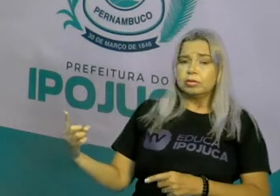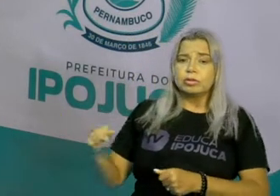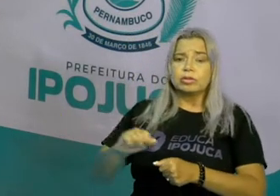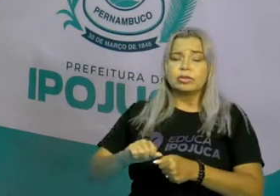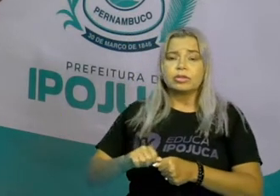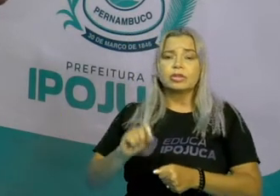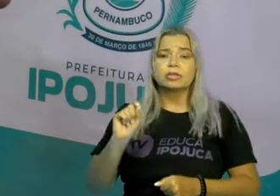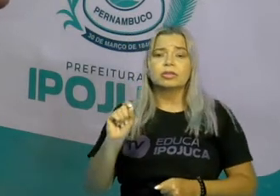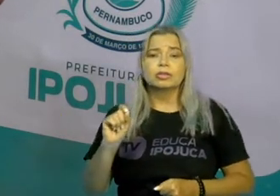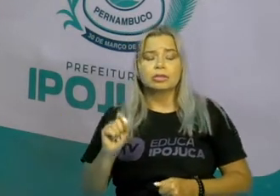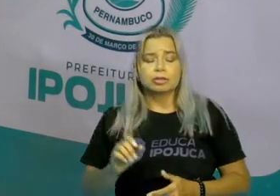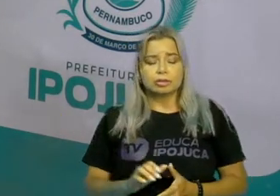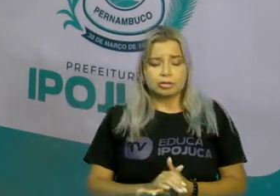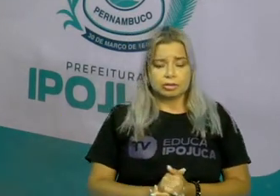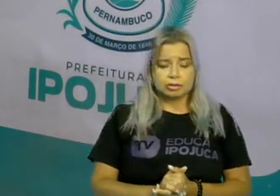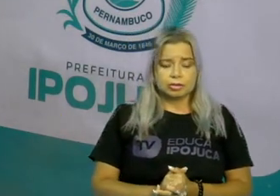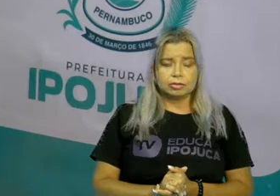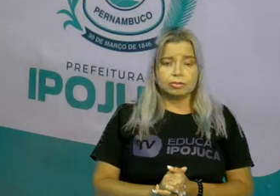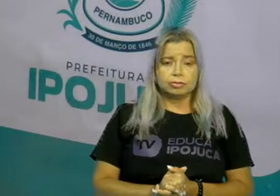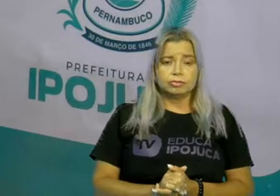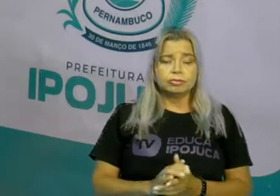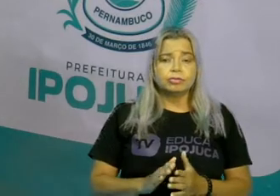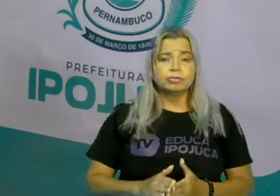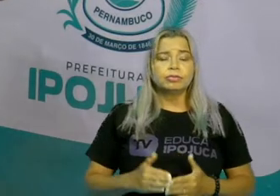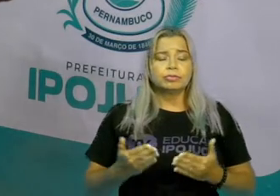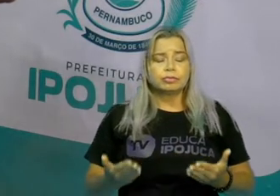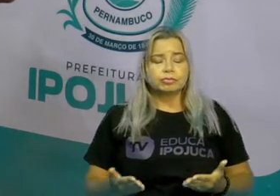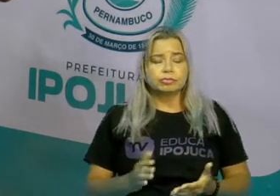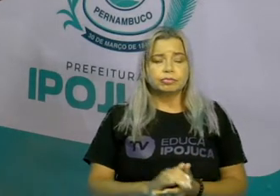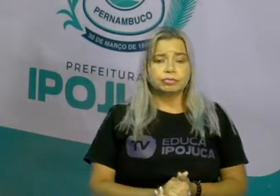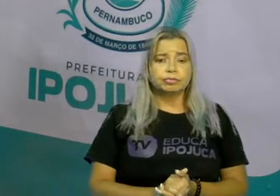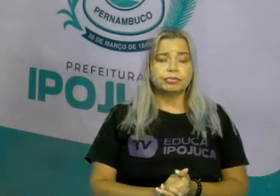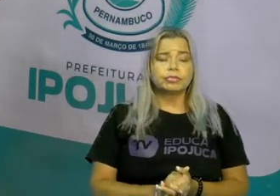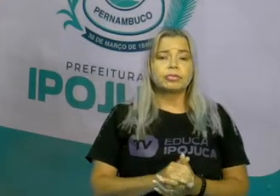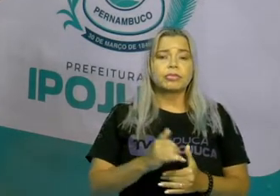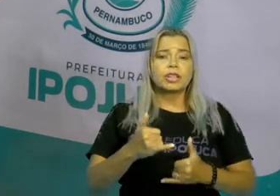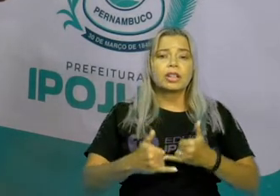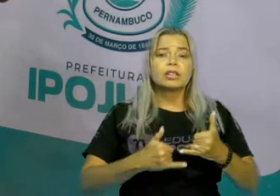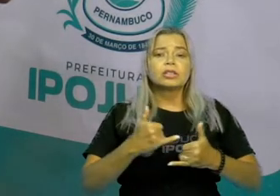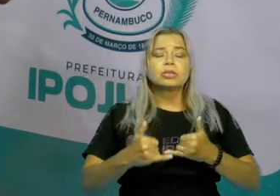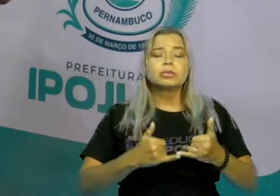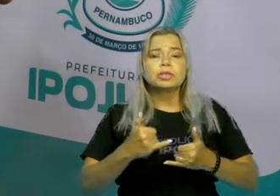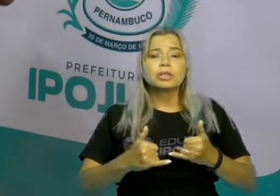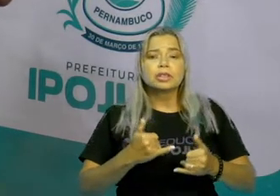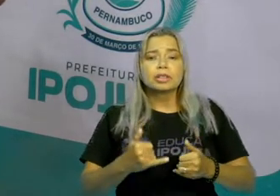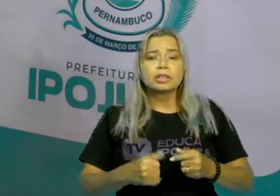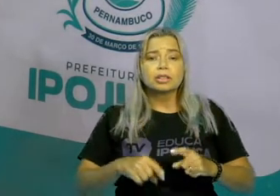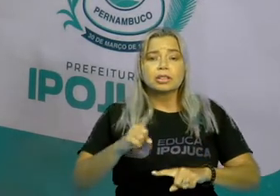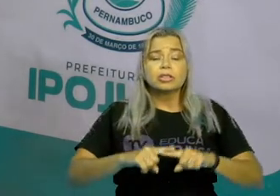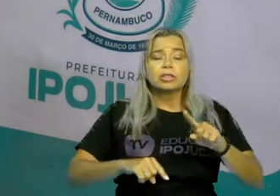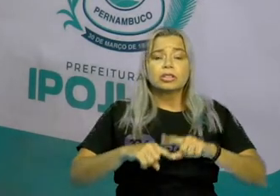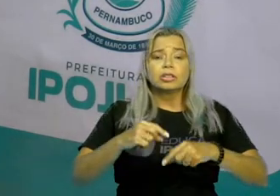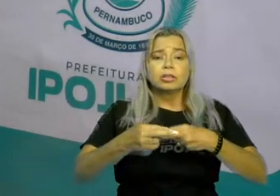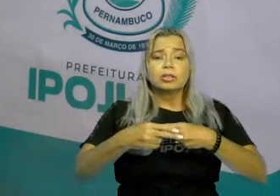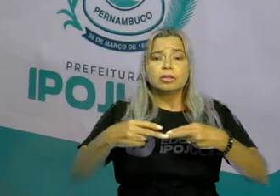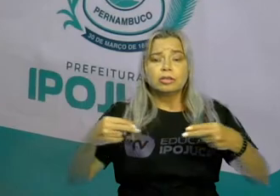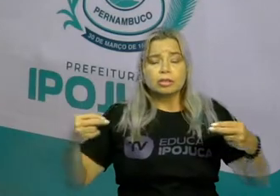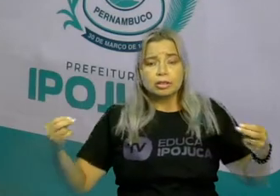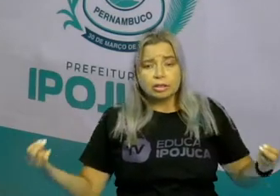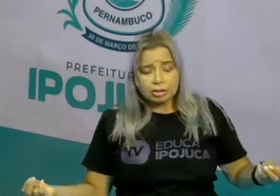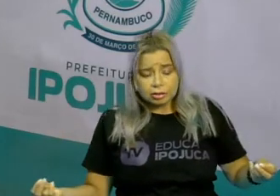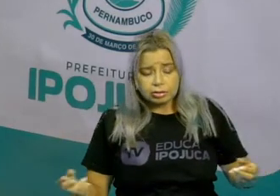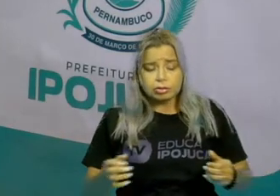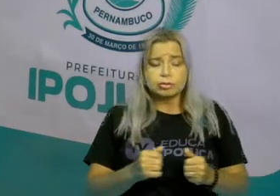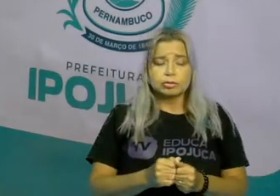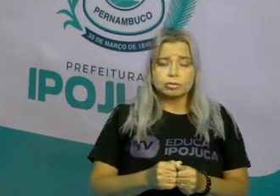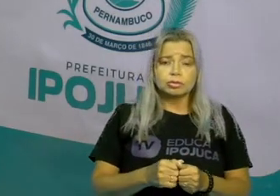jogo. Nesse contexto, as brincadeiras são ferramentas de estímulo ao desenvolvimento sensorial e